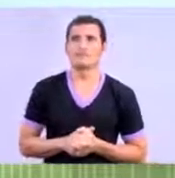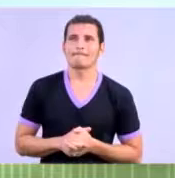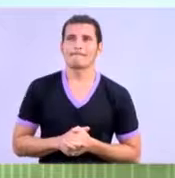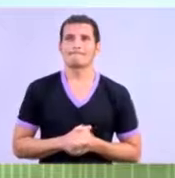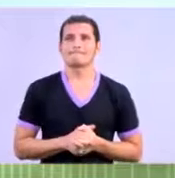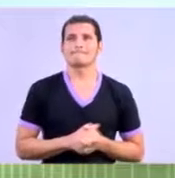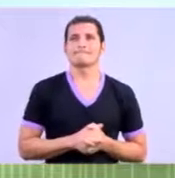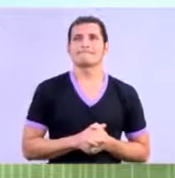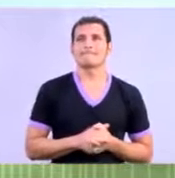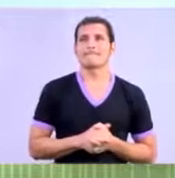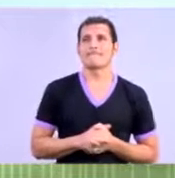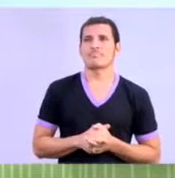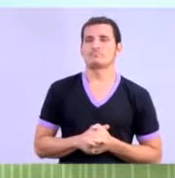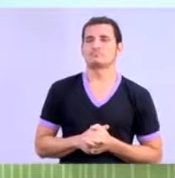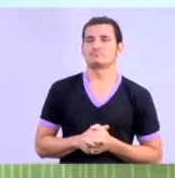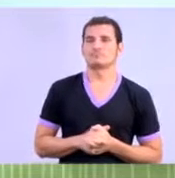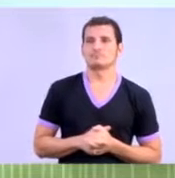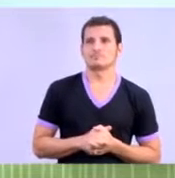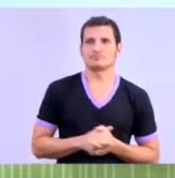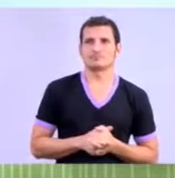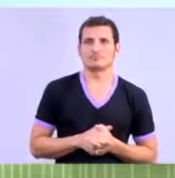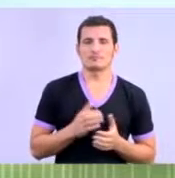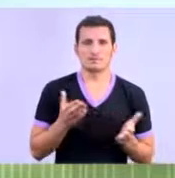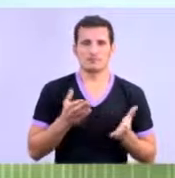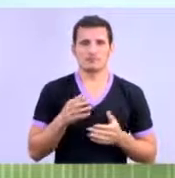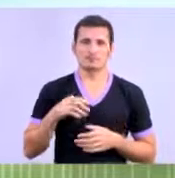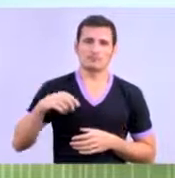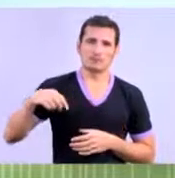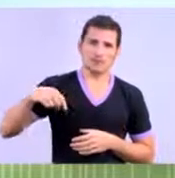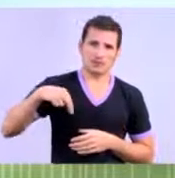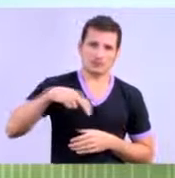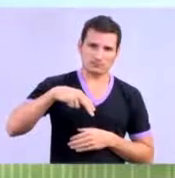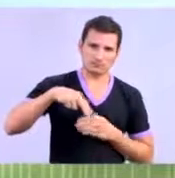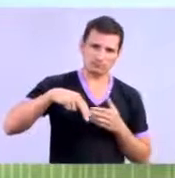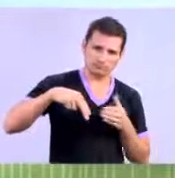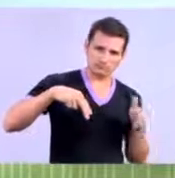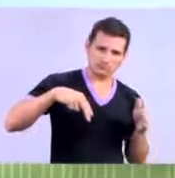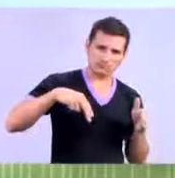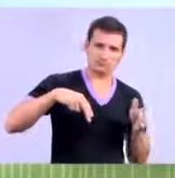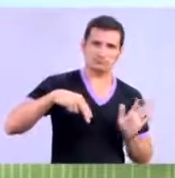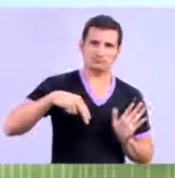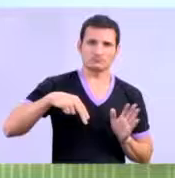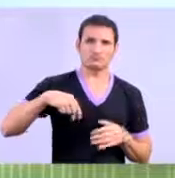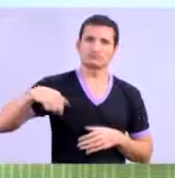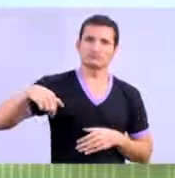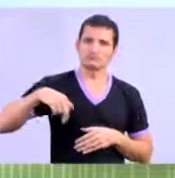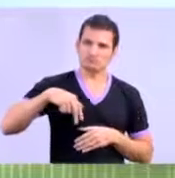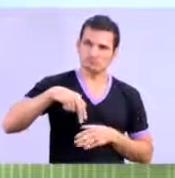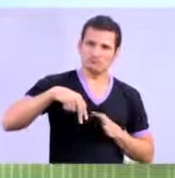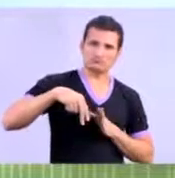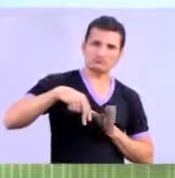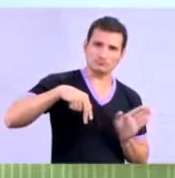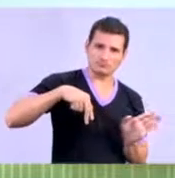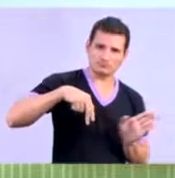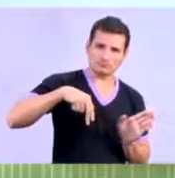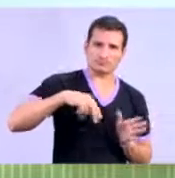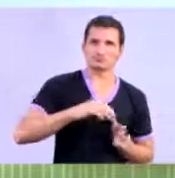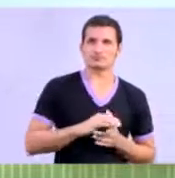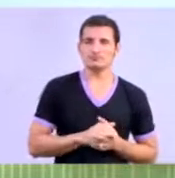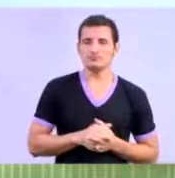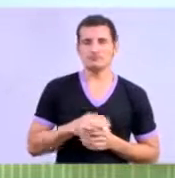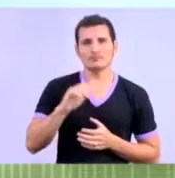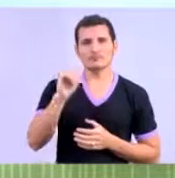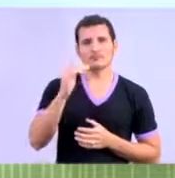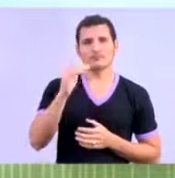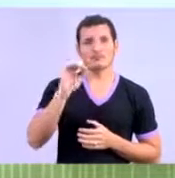dei antes, né? Agora, anda para frente. Opa, já não vou andar para qualquer lugar, vou andar para frente. Mas a ação